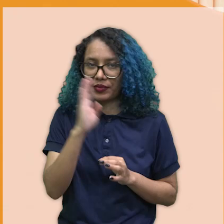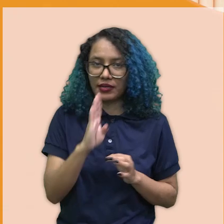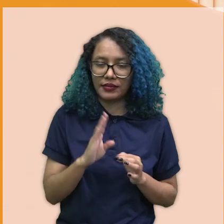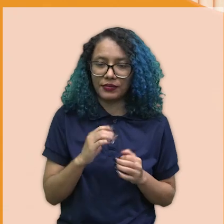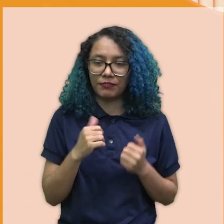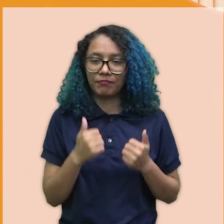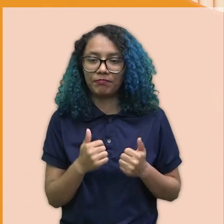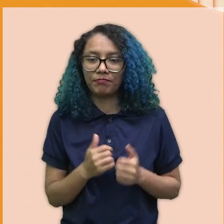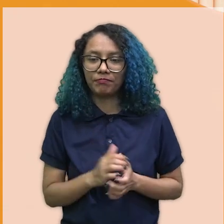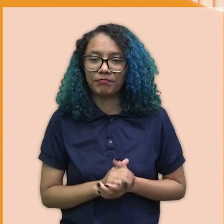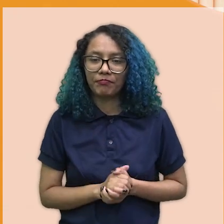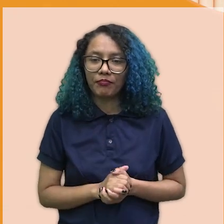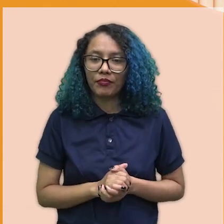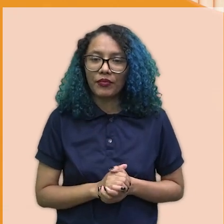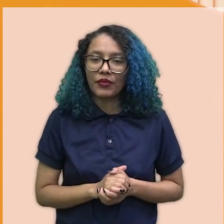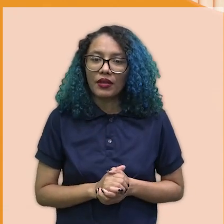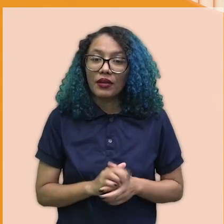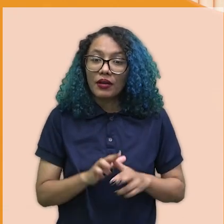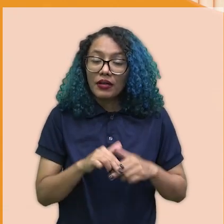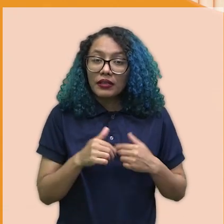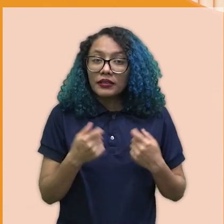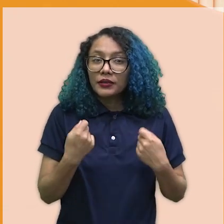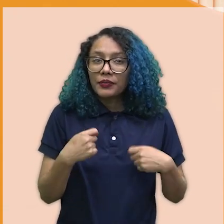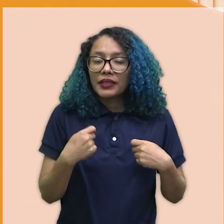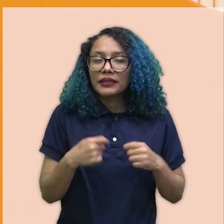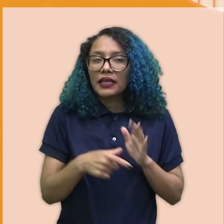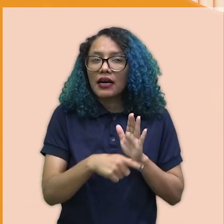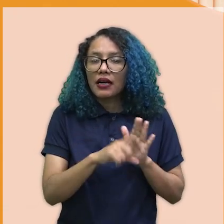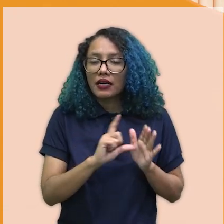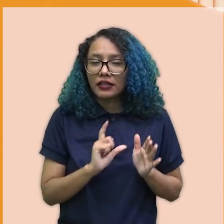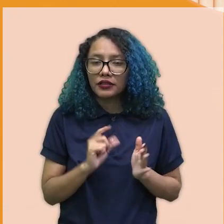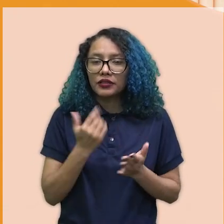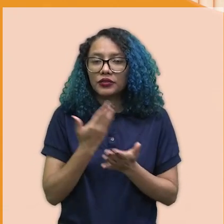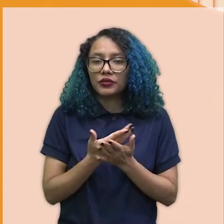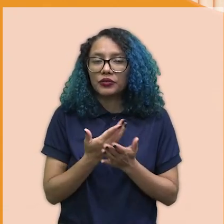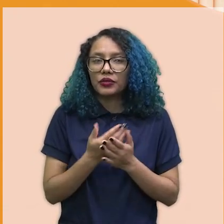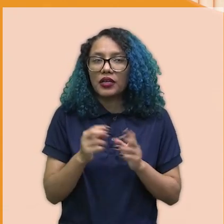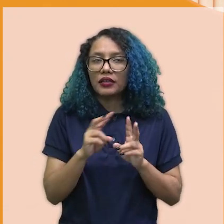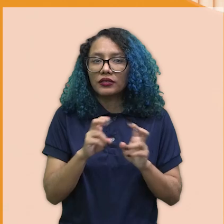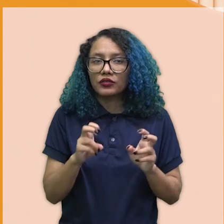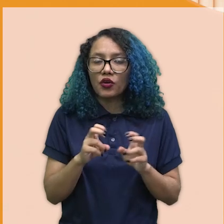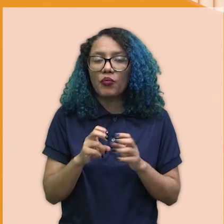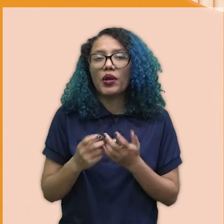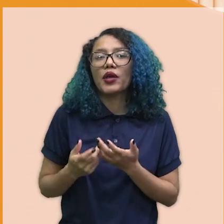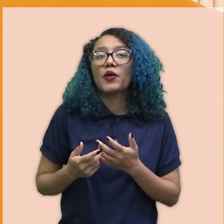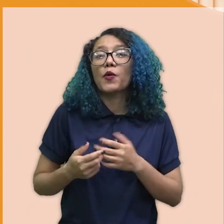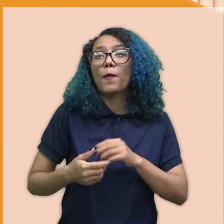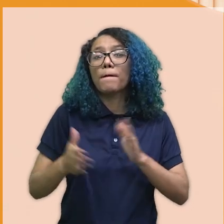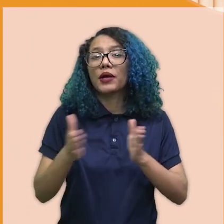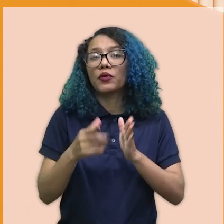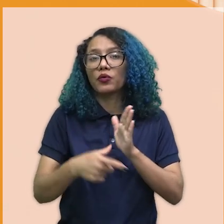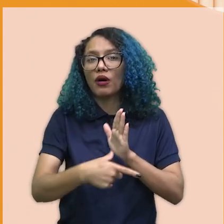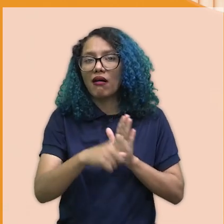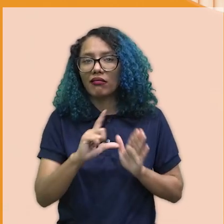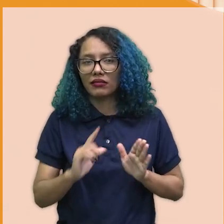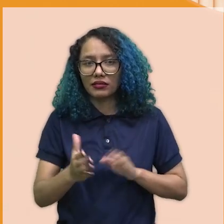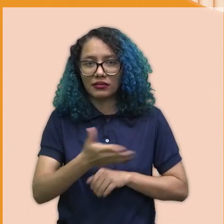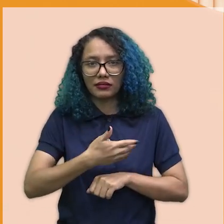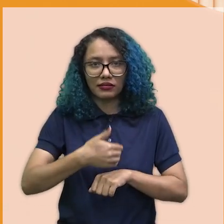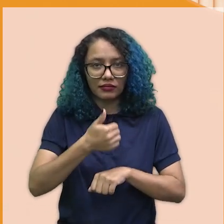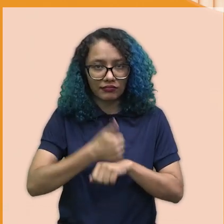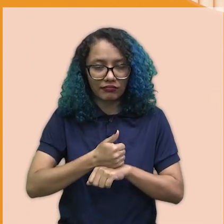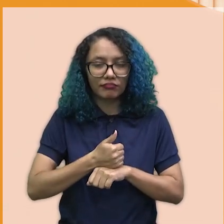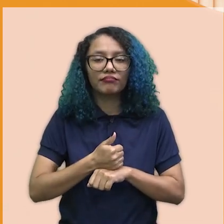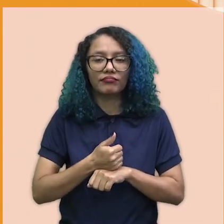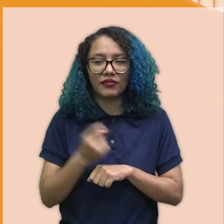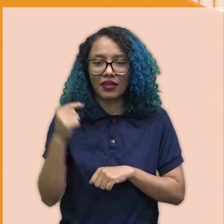Para isso, a gente vai lá para o período pré-colonial, compreender como foi essa chegada dos europeus